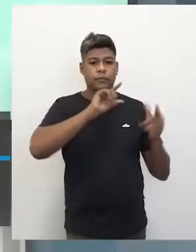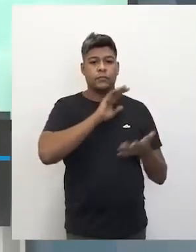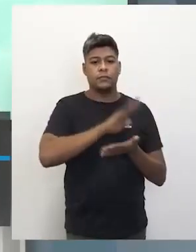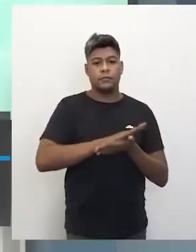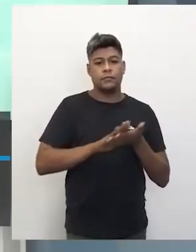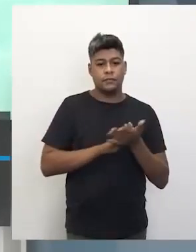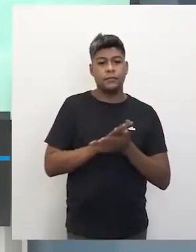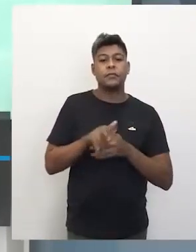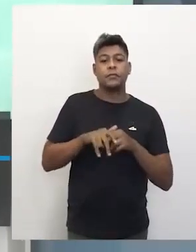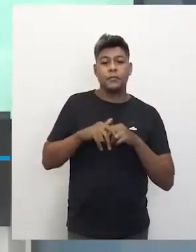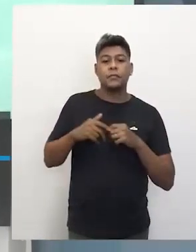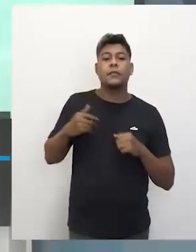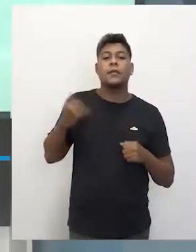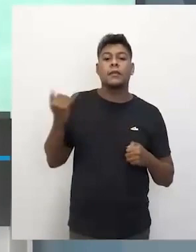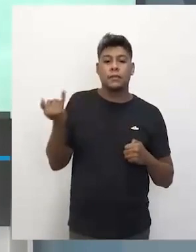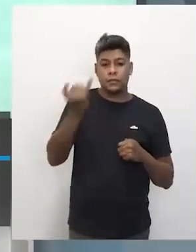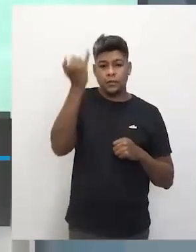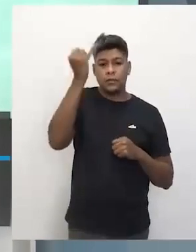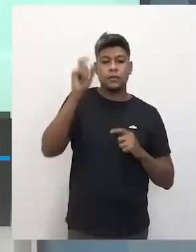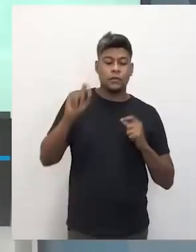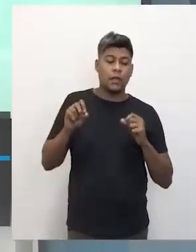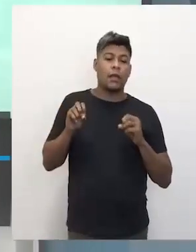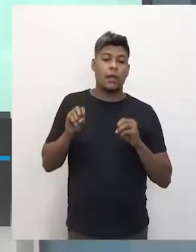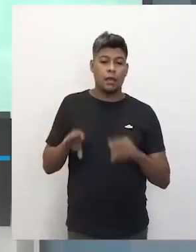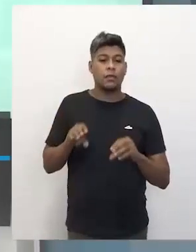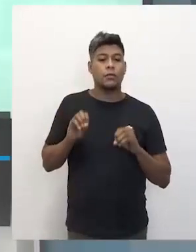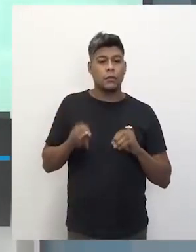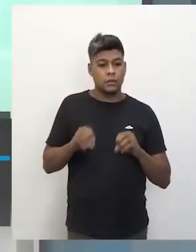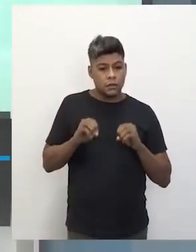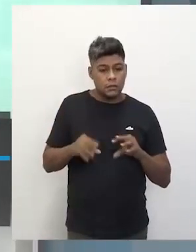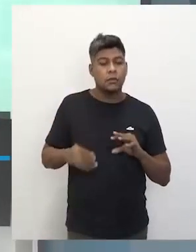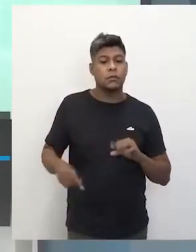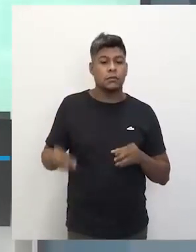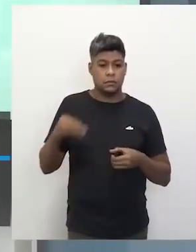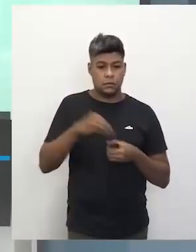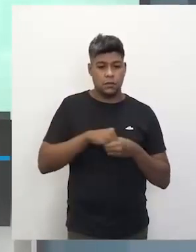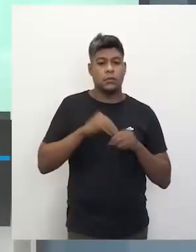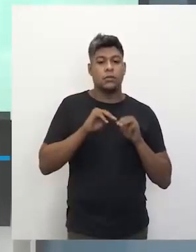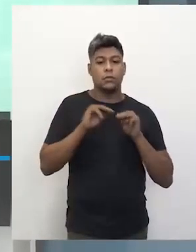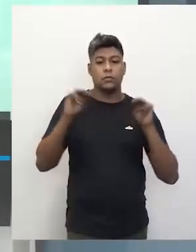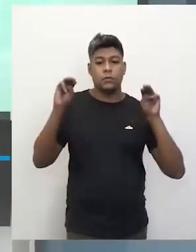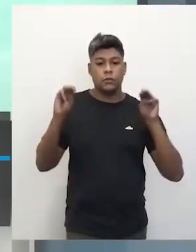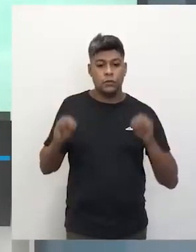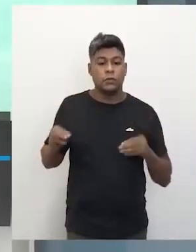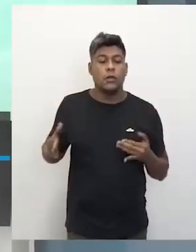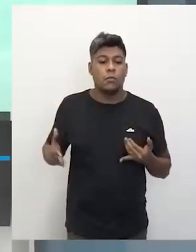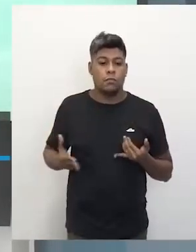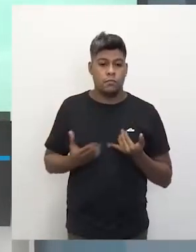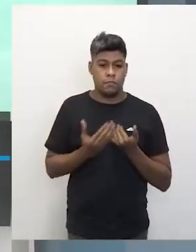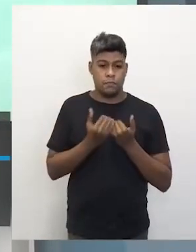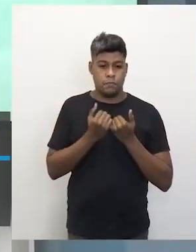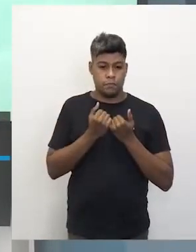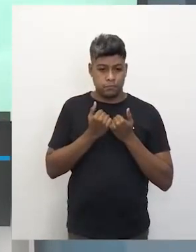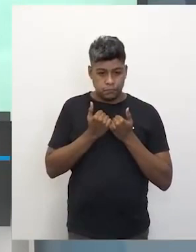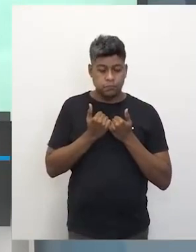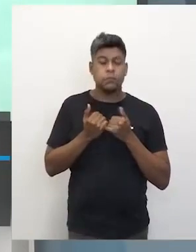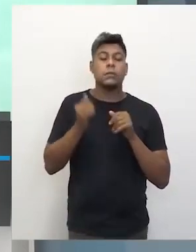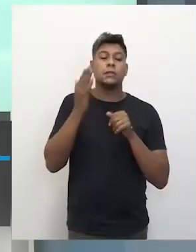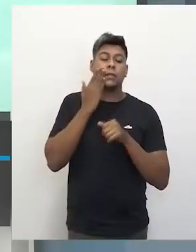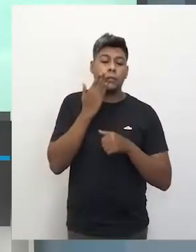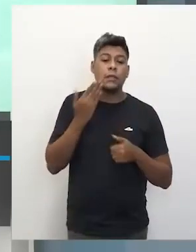Exatamente. Né? Por isso que é importante a educação, tá, dentro do museu, a educação patrimonial e saber preservar